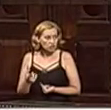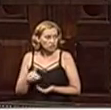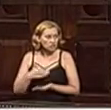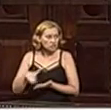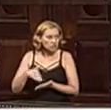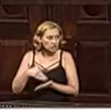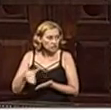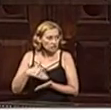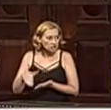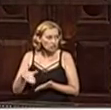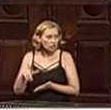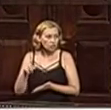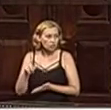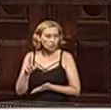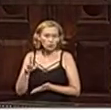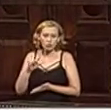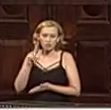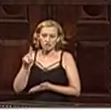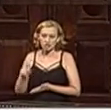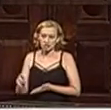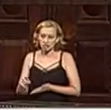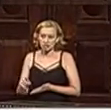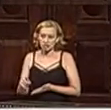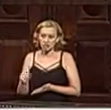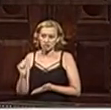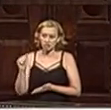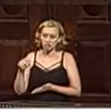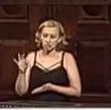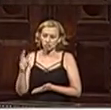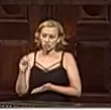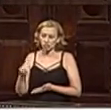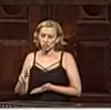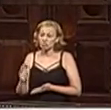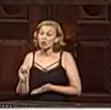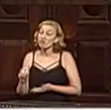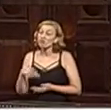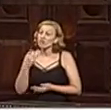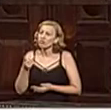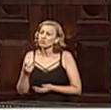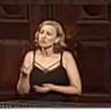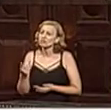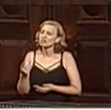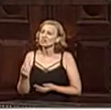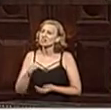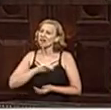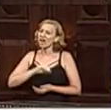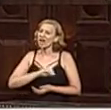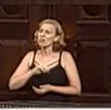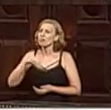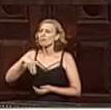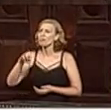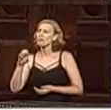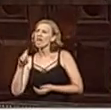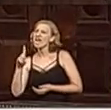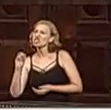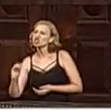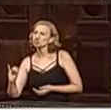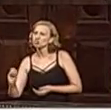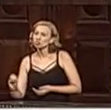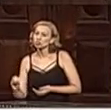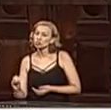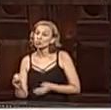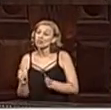secretário Luiz Antônio falou que o salário médio da saúde são R$ 1.200, grande parte ganha R$